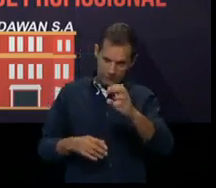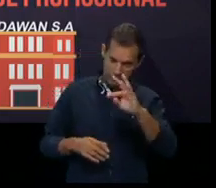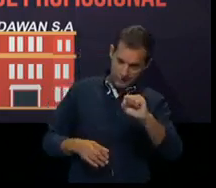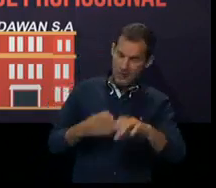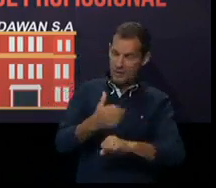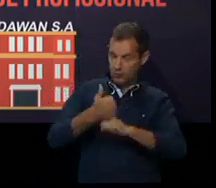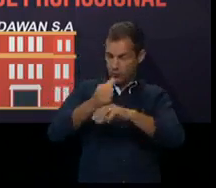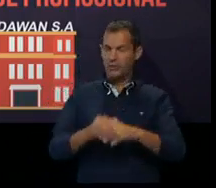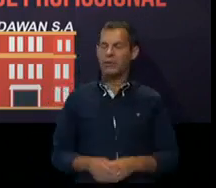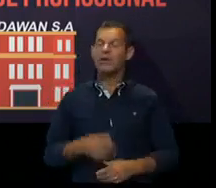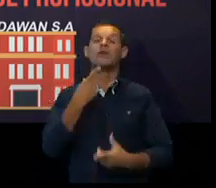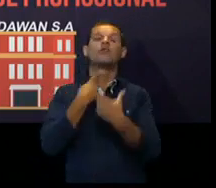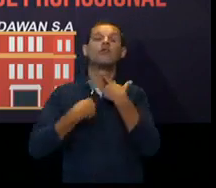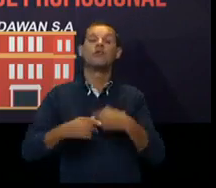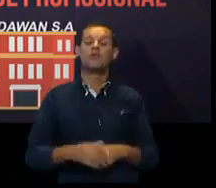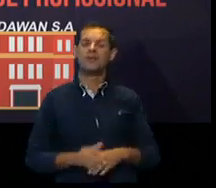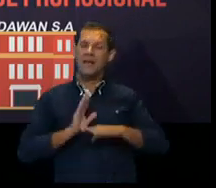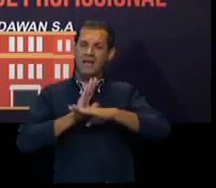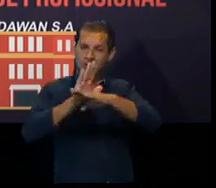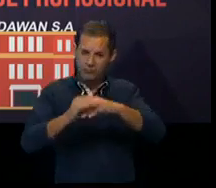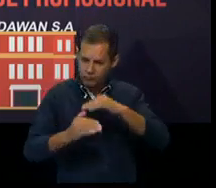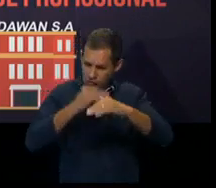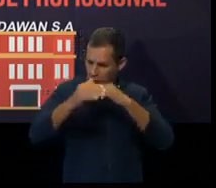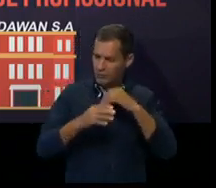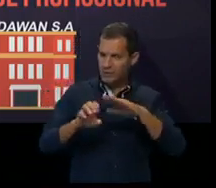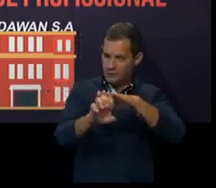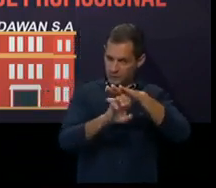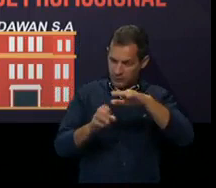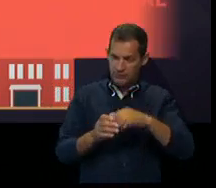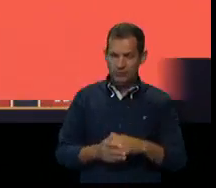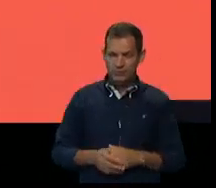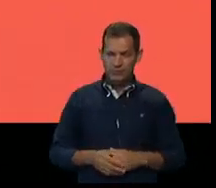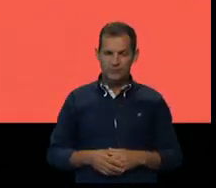competentes e dispostos a contribuir com o crescimento da empresa.